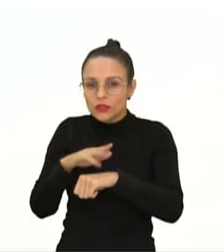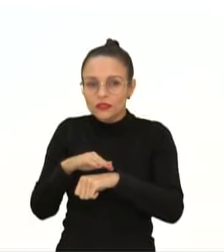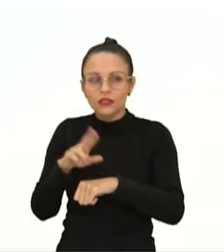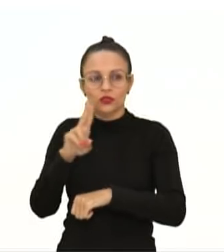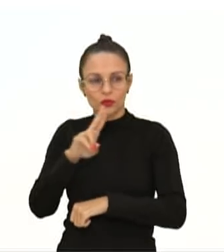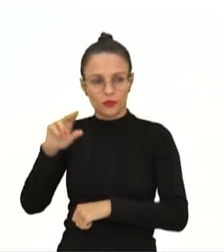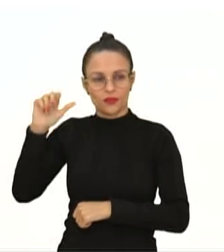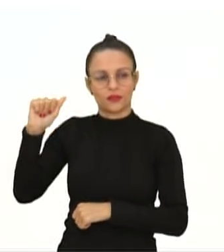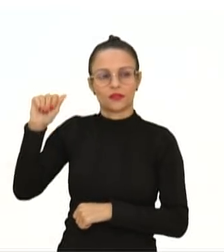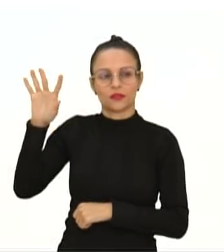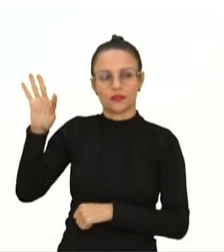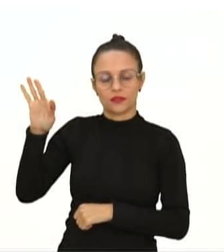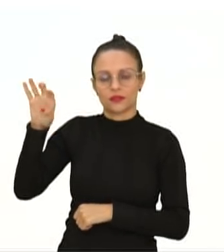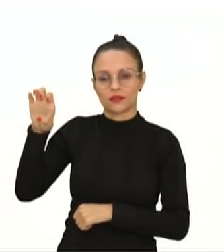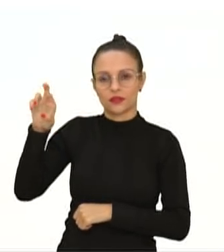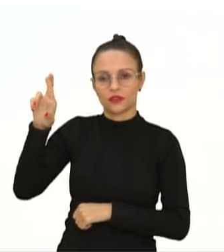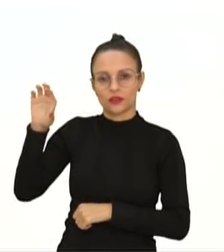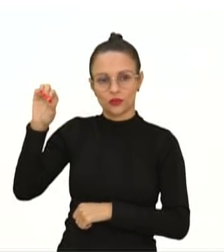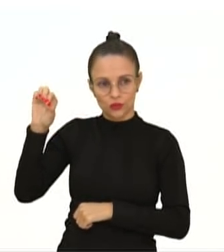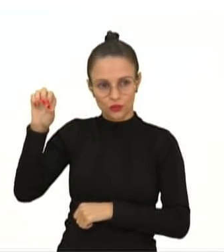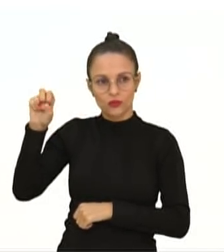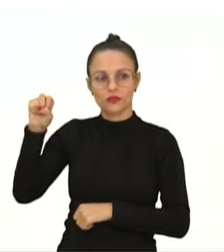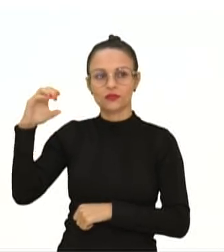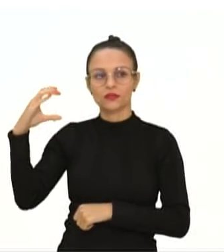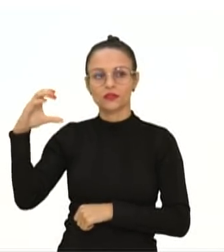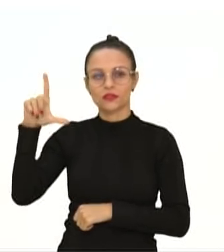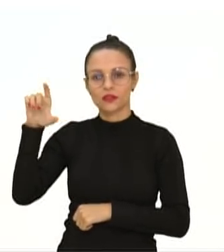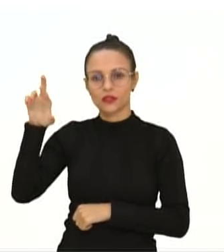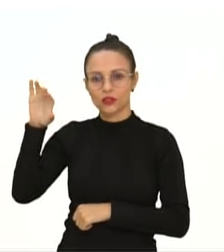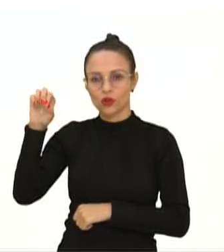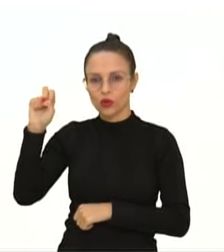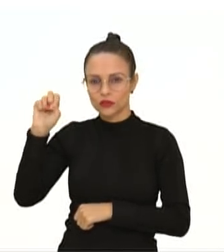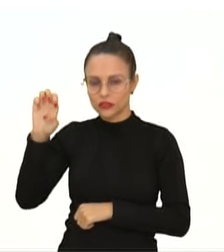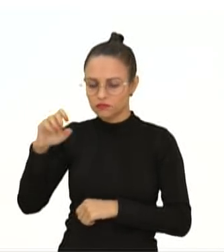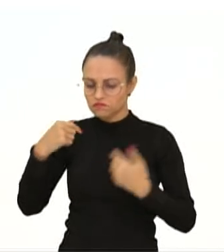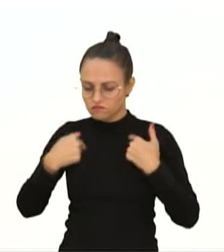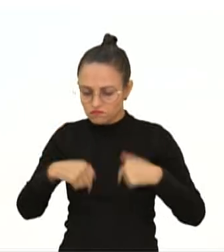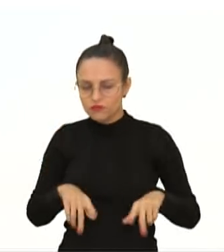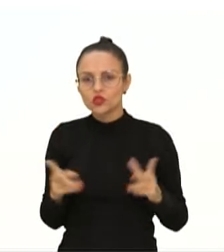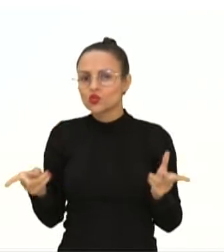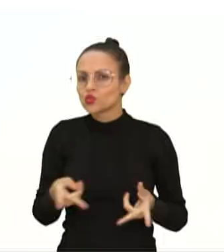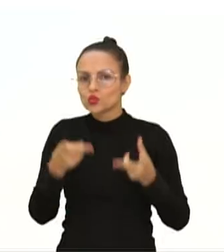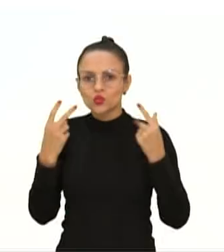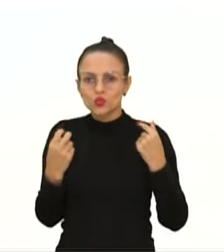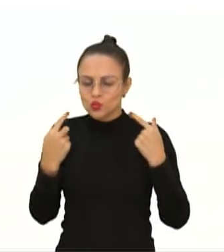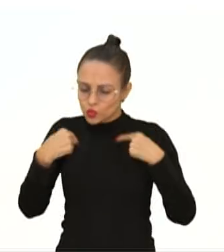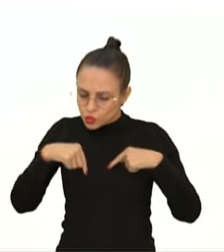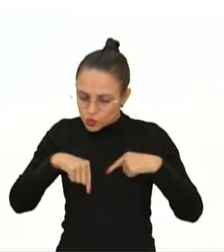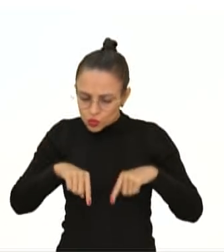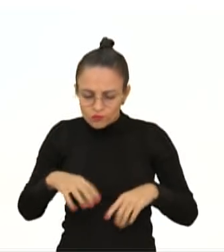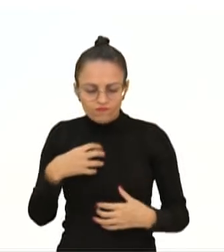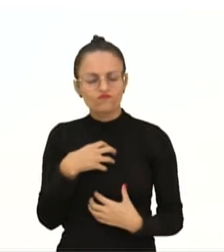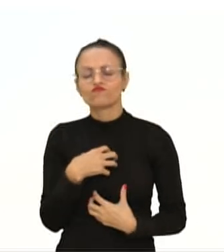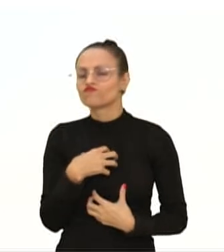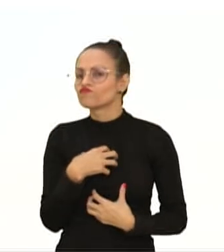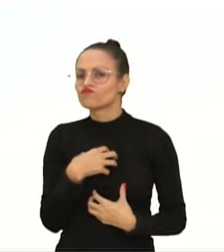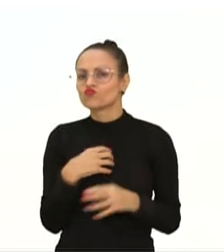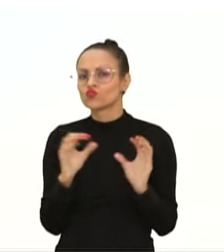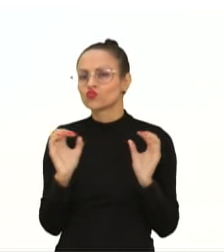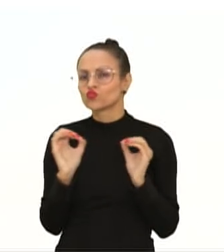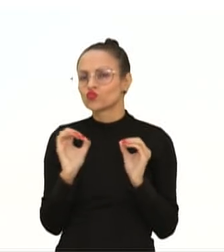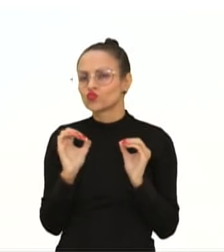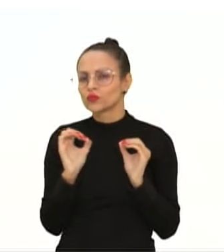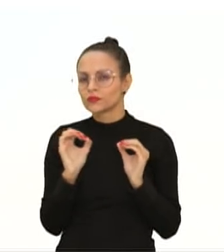chamada aterosclerose, que é uma doença bem silenciosa, tá? Tipo, as pessoas não costumam sentir nada